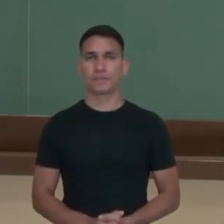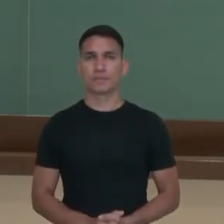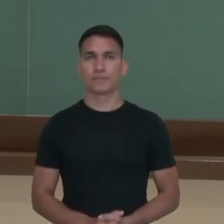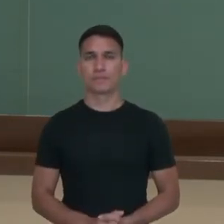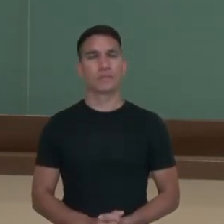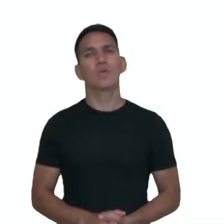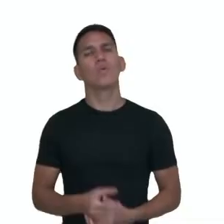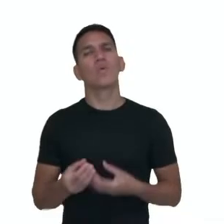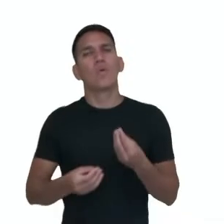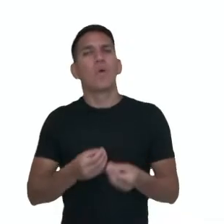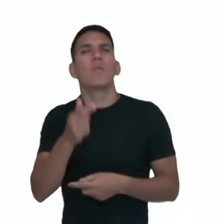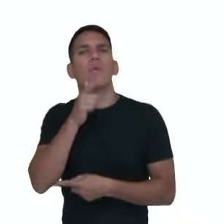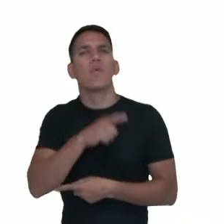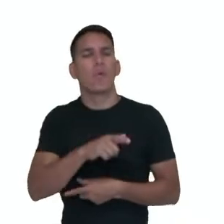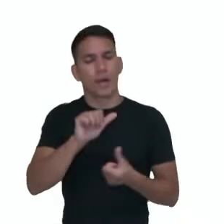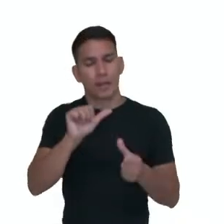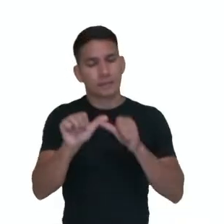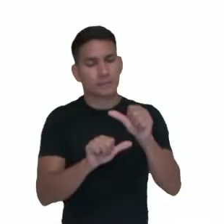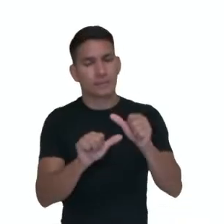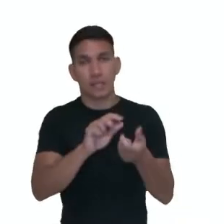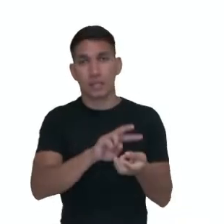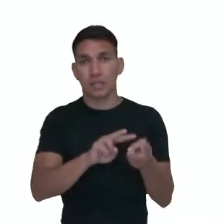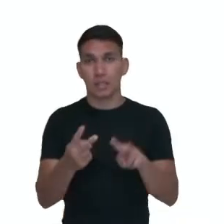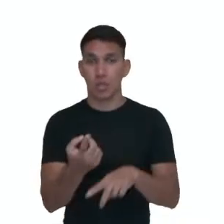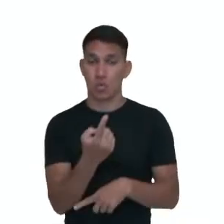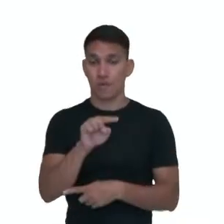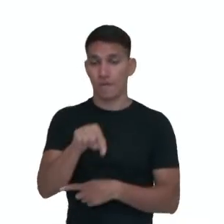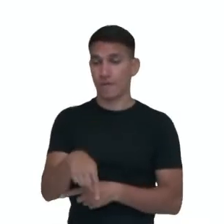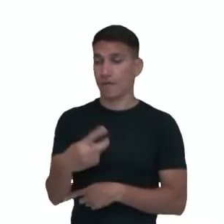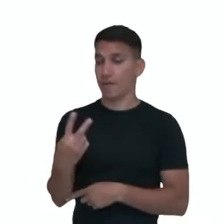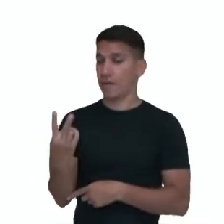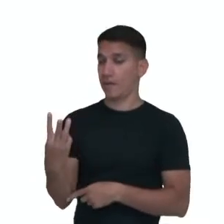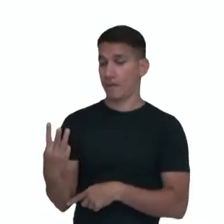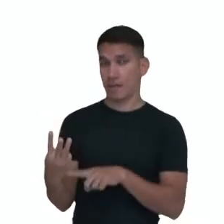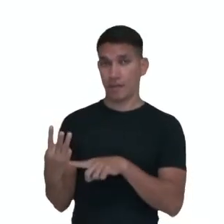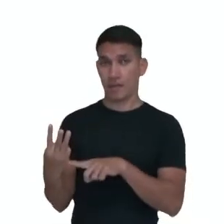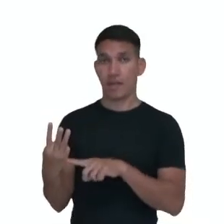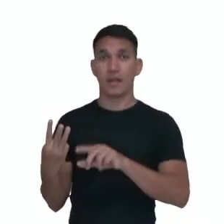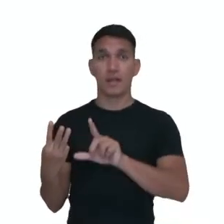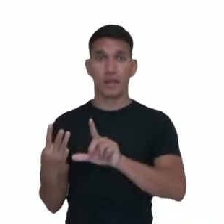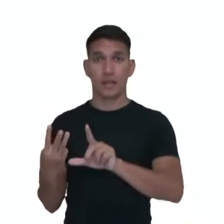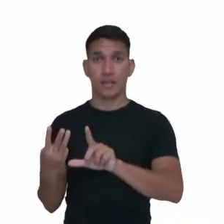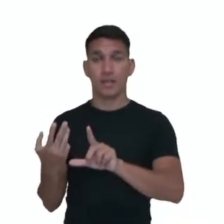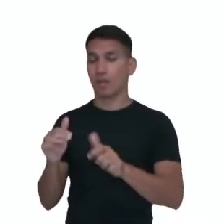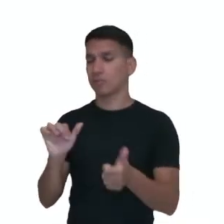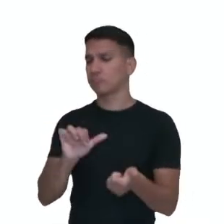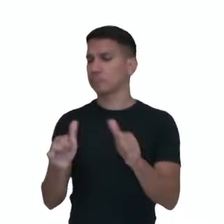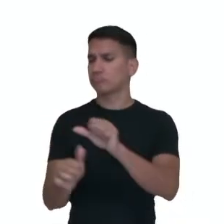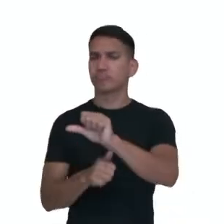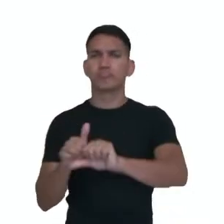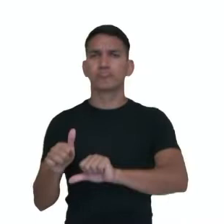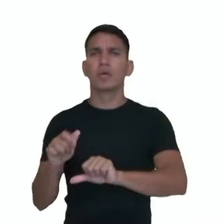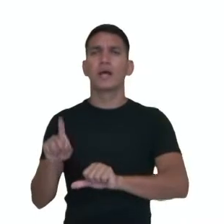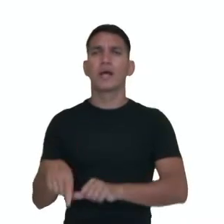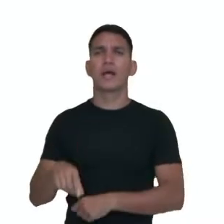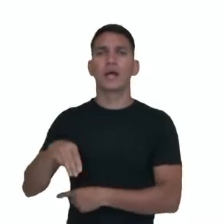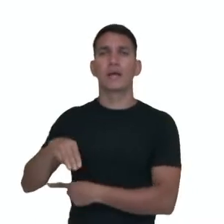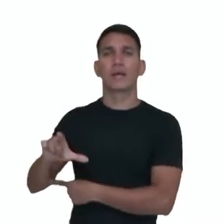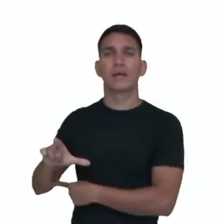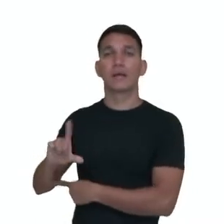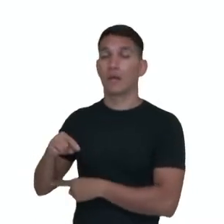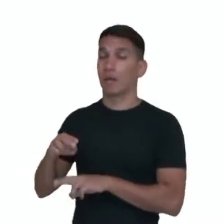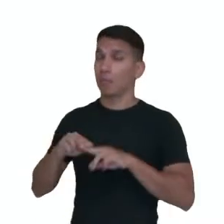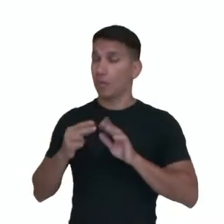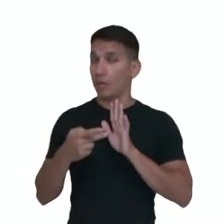Como é possível transformar 1,23 litros em mililitros ml? Então, a resolução para uma questão como